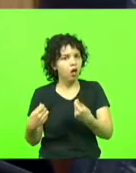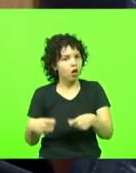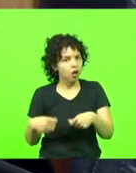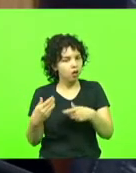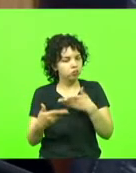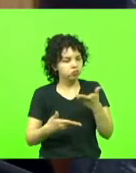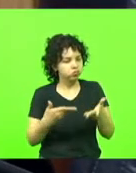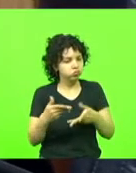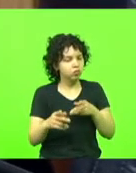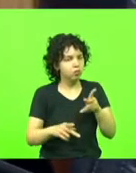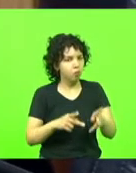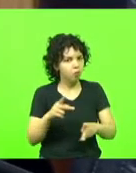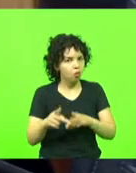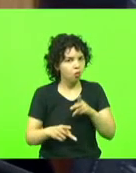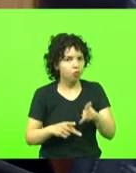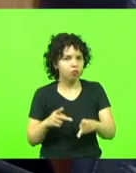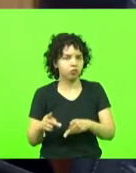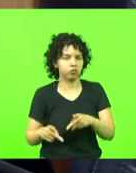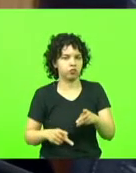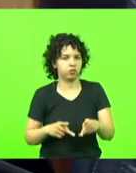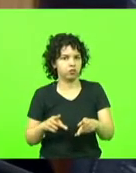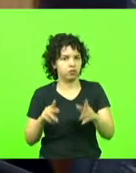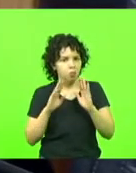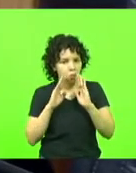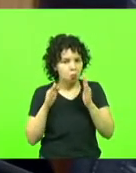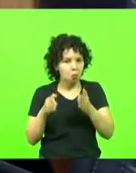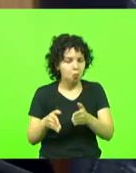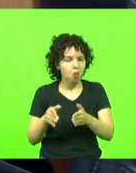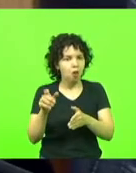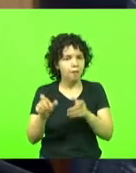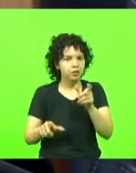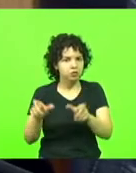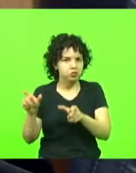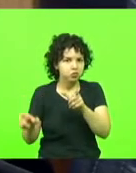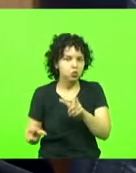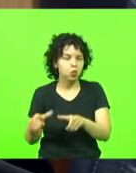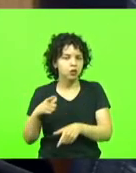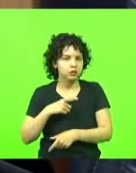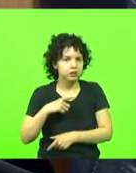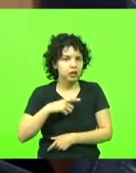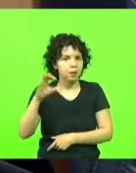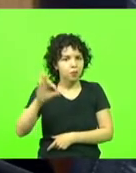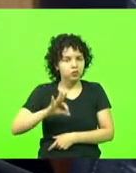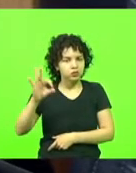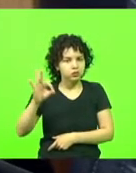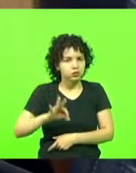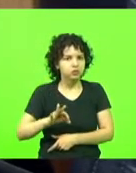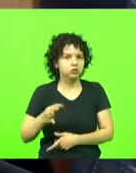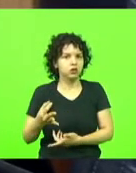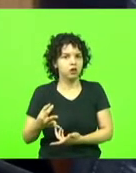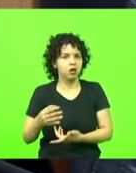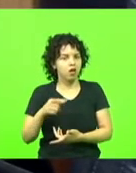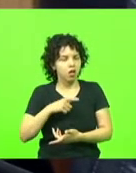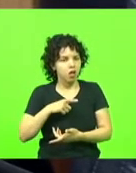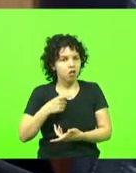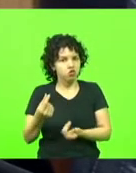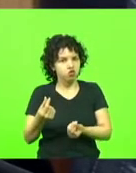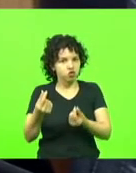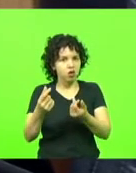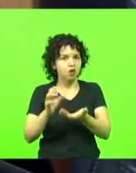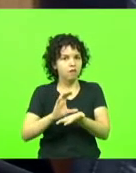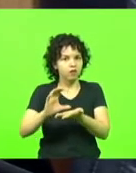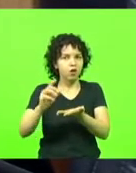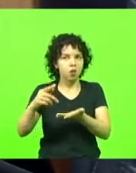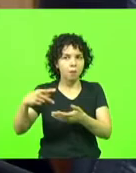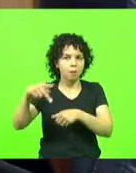e não apenas daqueles que detêm parte das ações e que, de fato, inclusive, levam esse recurso para fora do país. Então, parabéns,